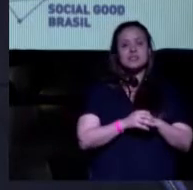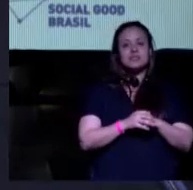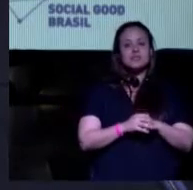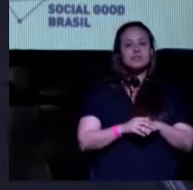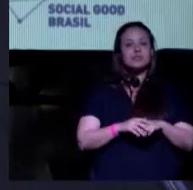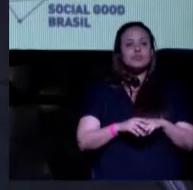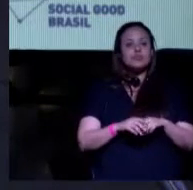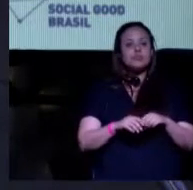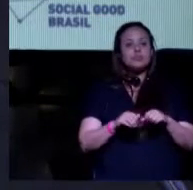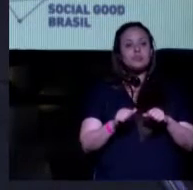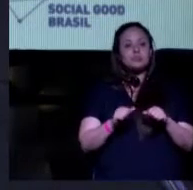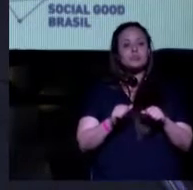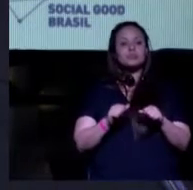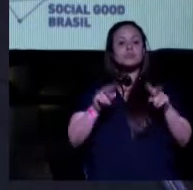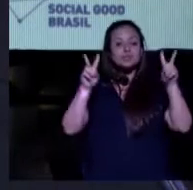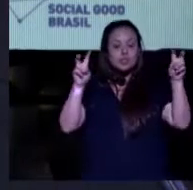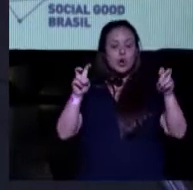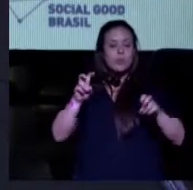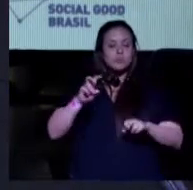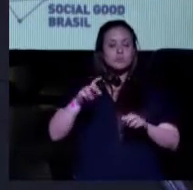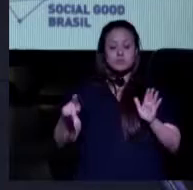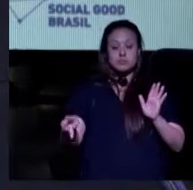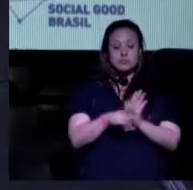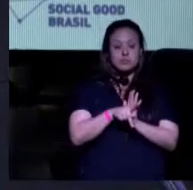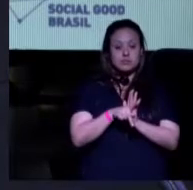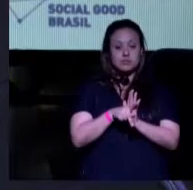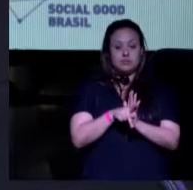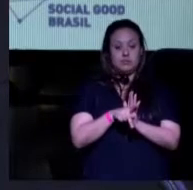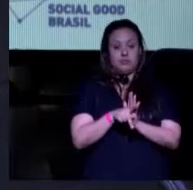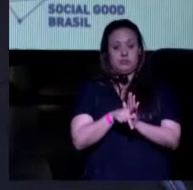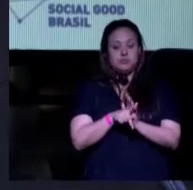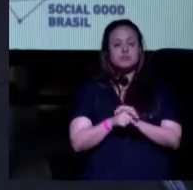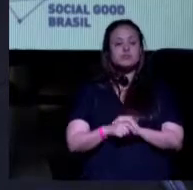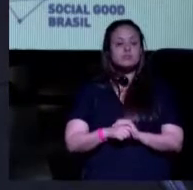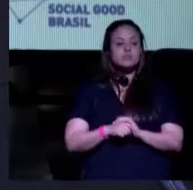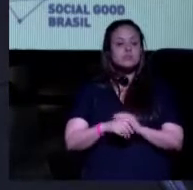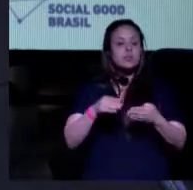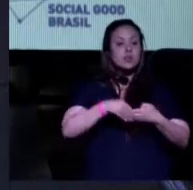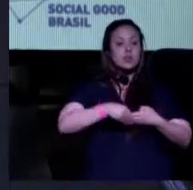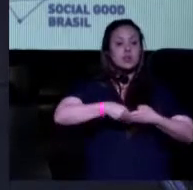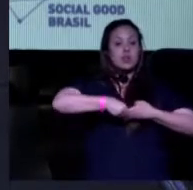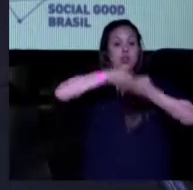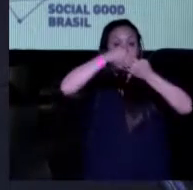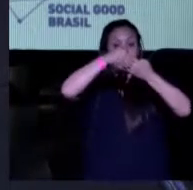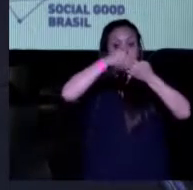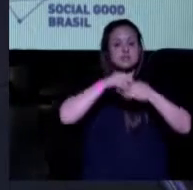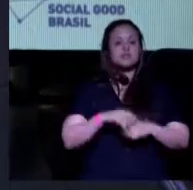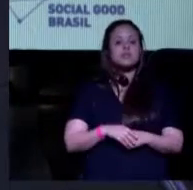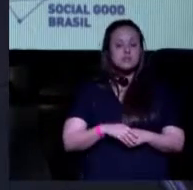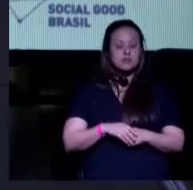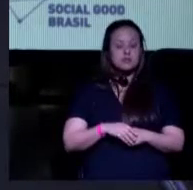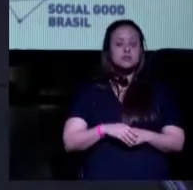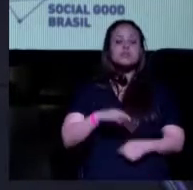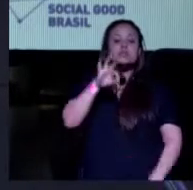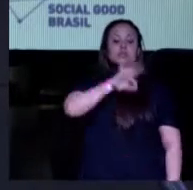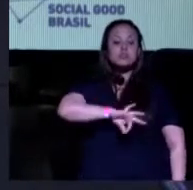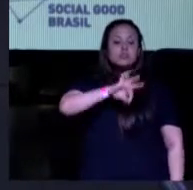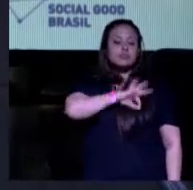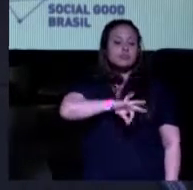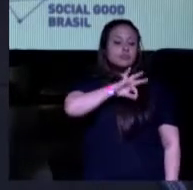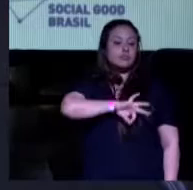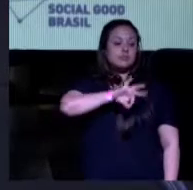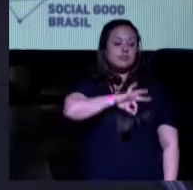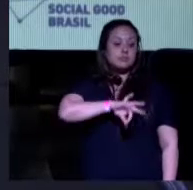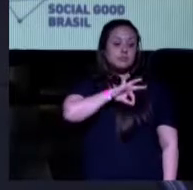a governança ea remuneração de uma empresa na minha opinião ele está falando aqui de empresas do futuro eu acho que